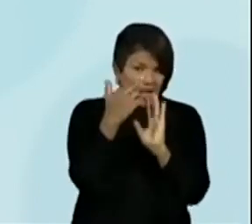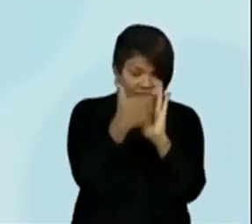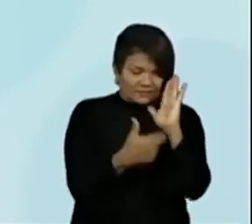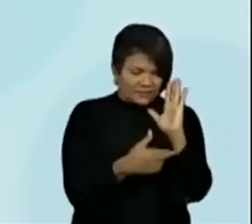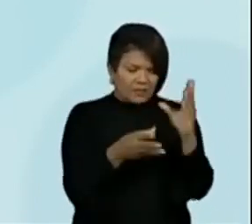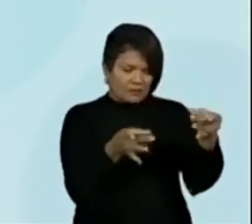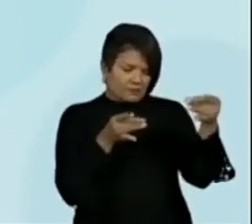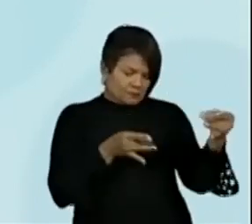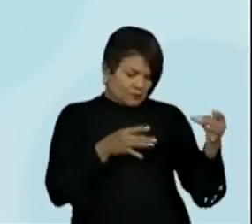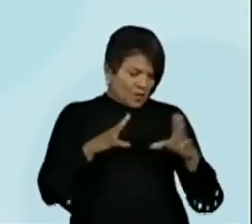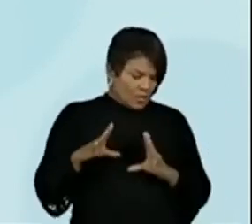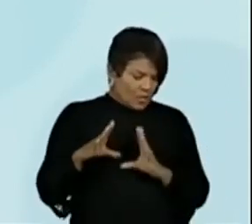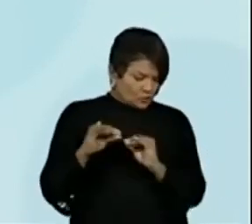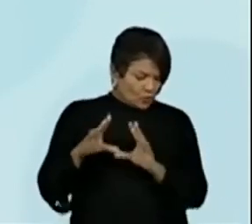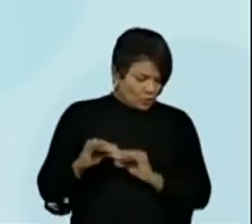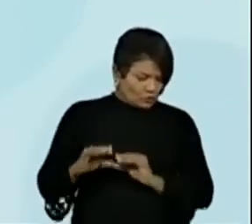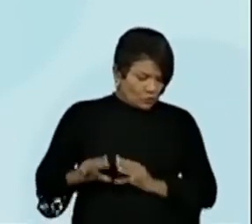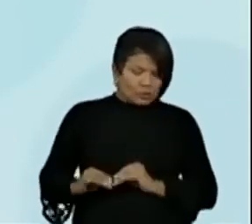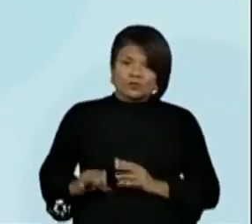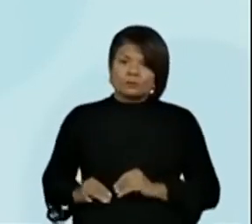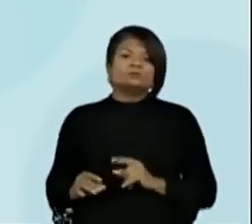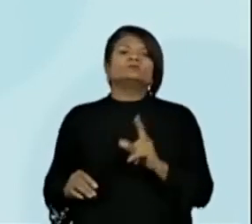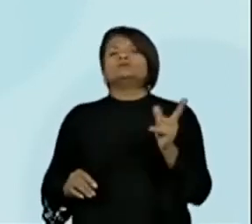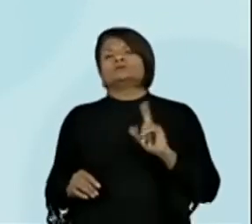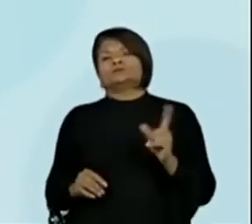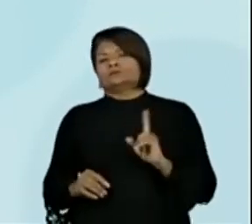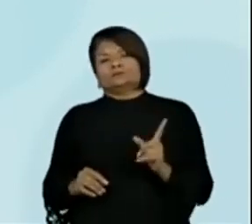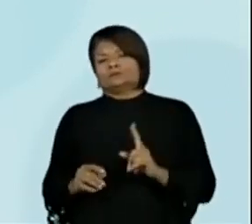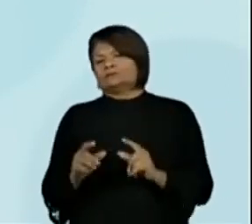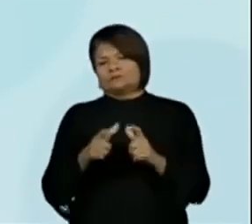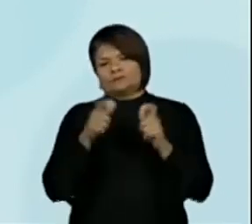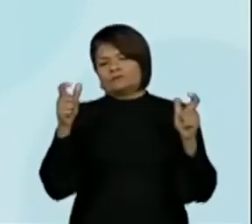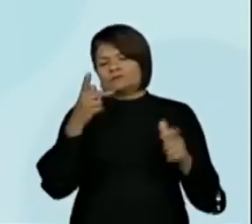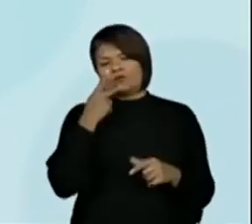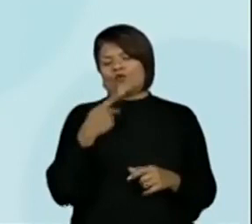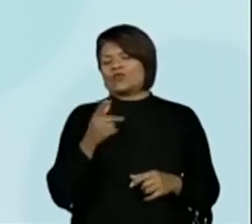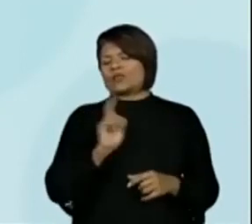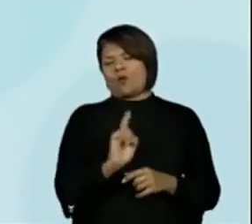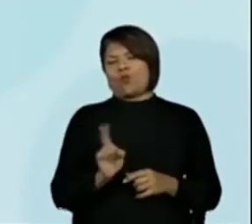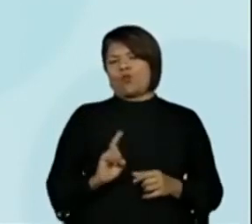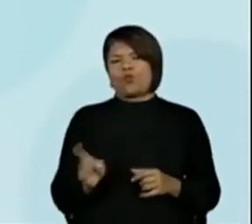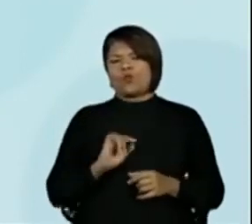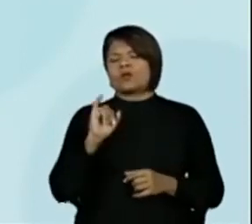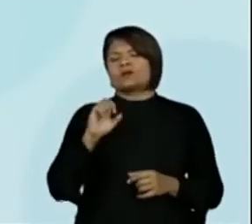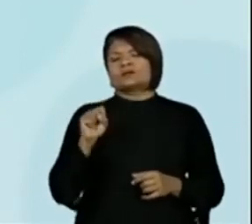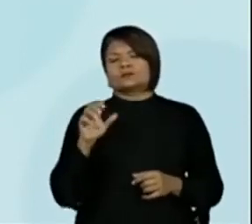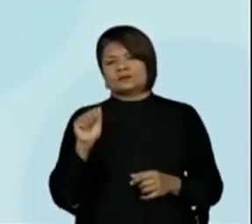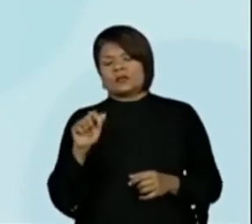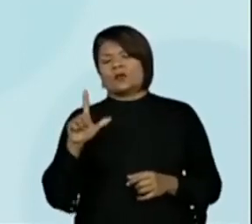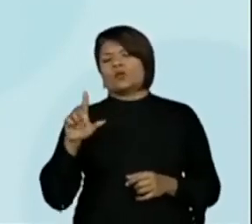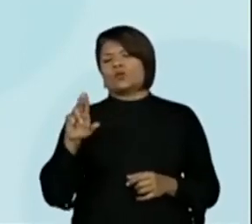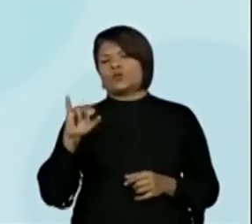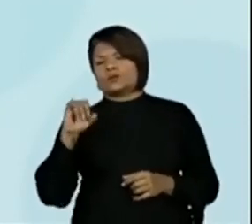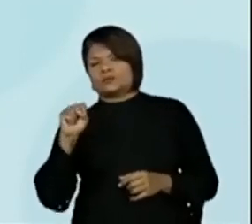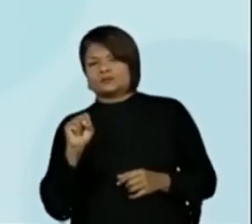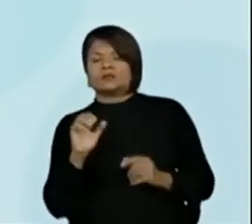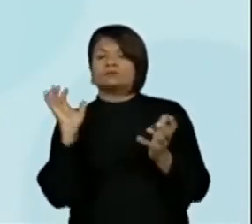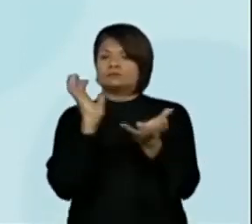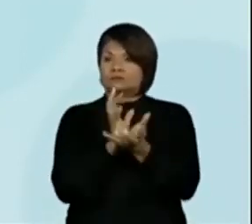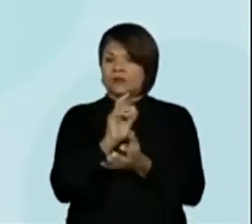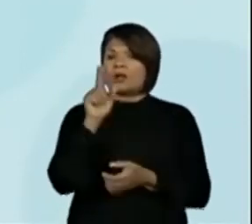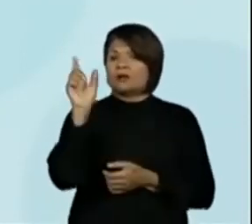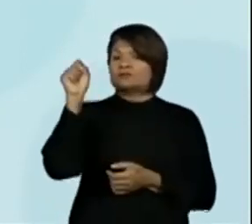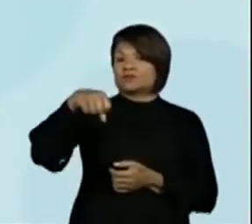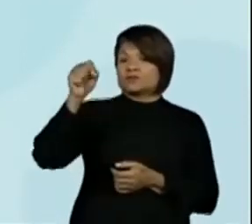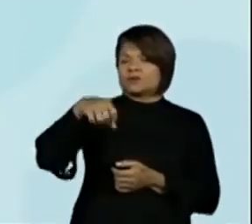pega a receita e fica fazendo resuminho dela? Não, ó, a maioria não. A Isa, a Luísa, tem uma galera falando